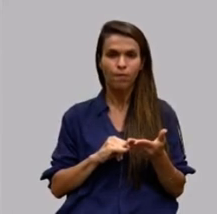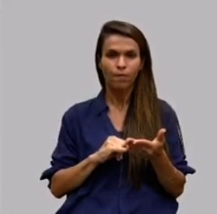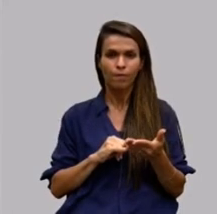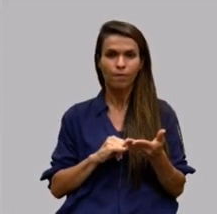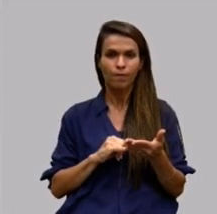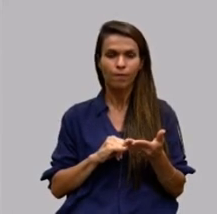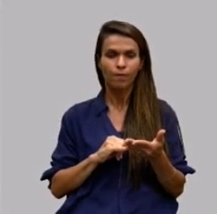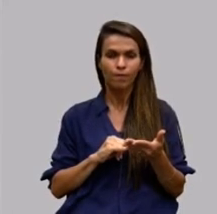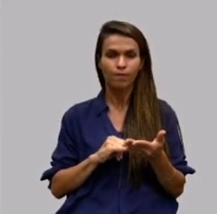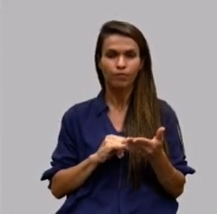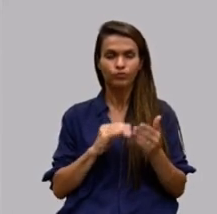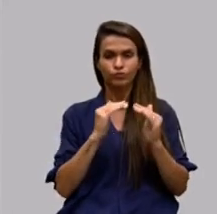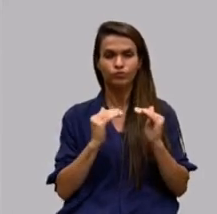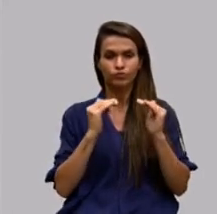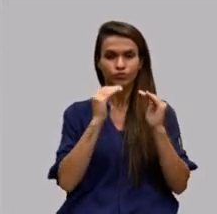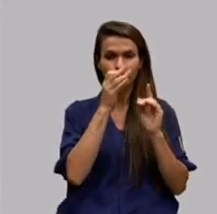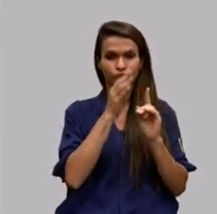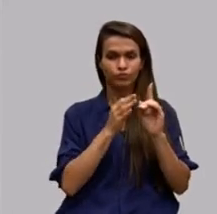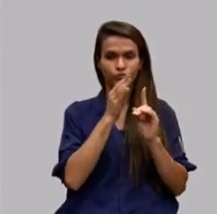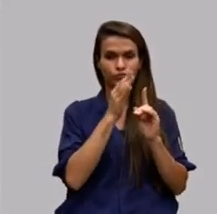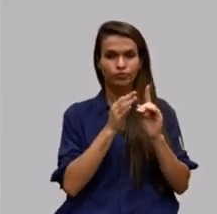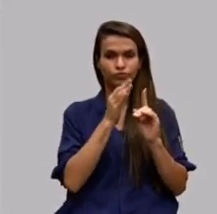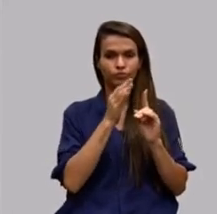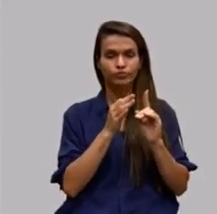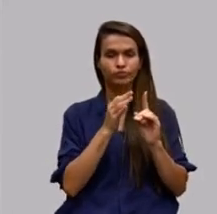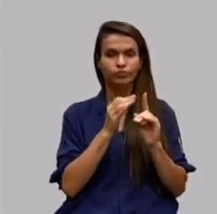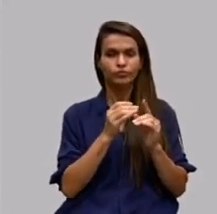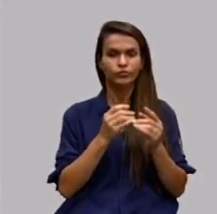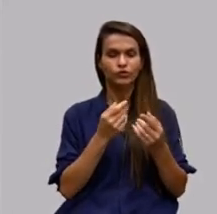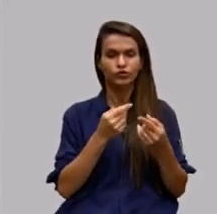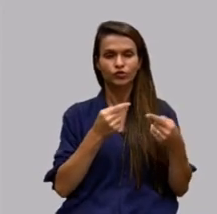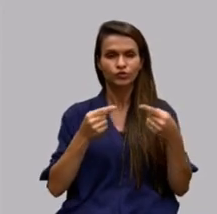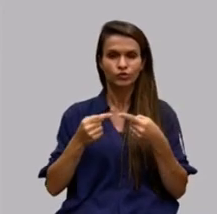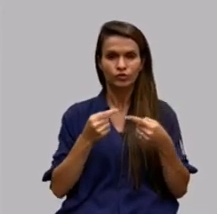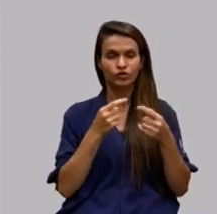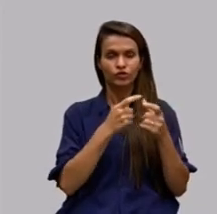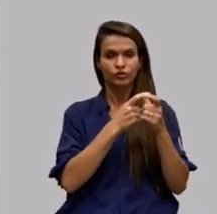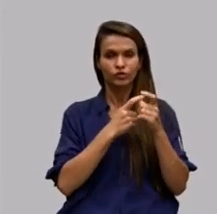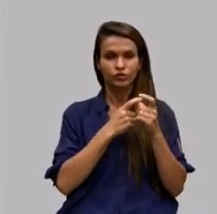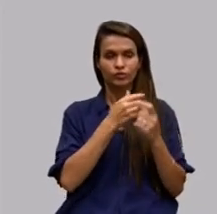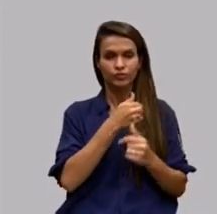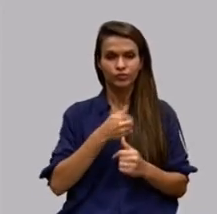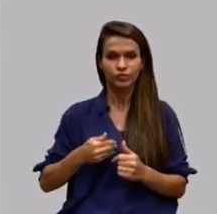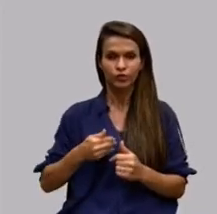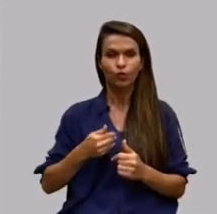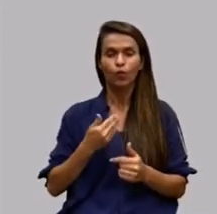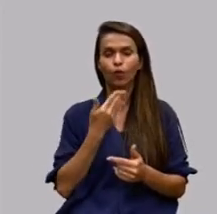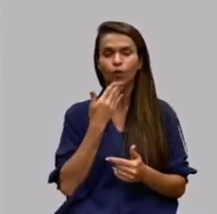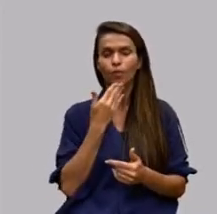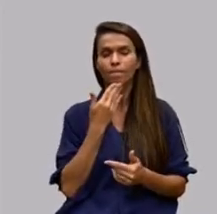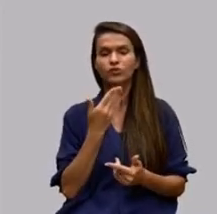ação no Supremo Tribunal Federal que discutia a dívida pública. Qual era o pedido final da ACO?